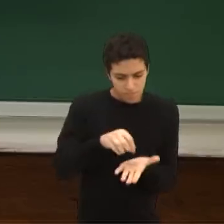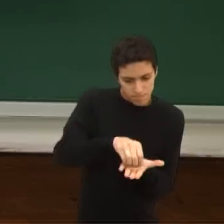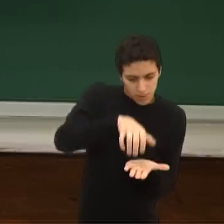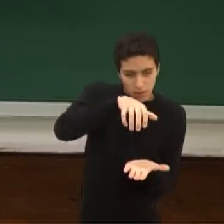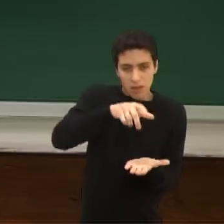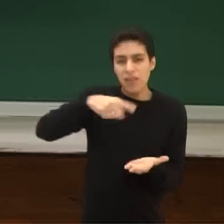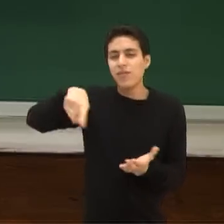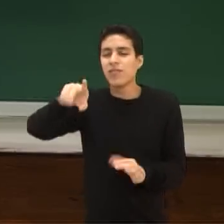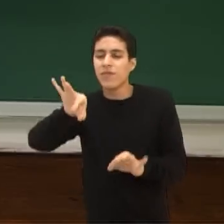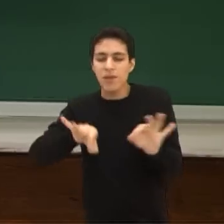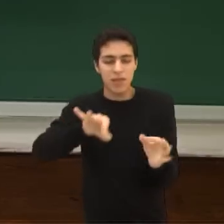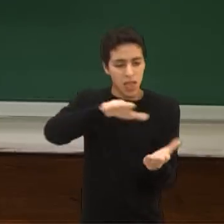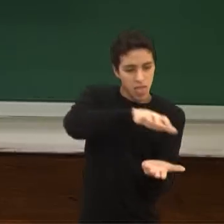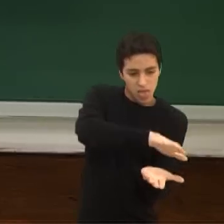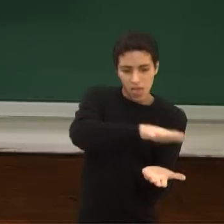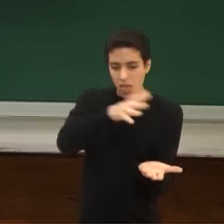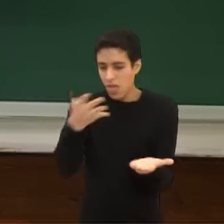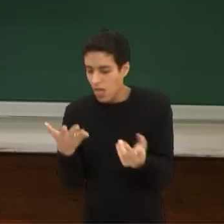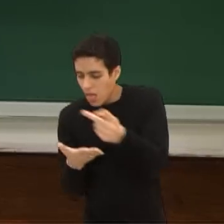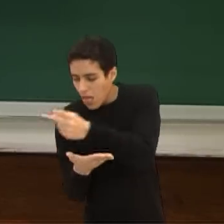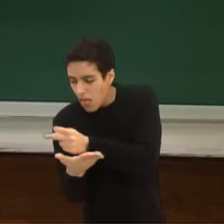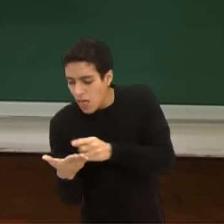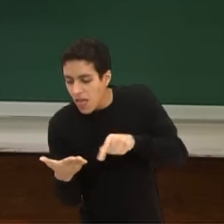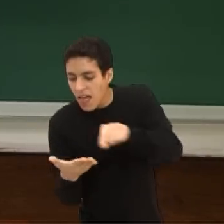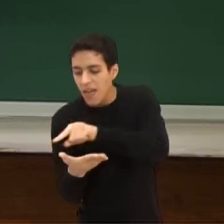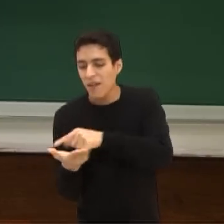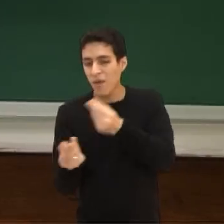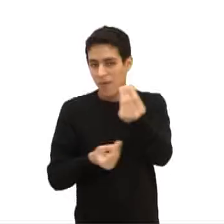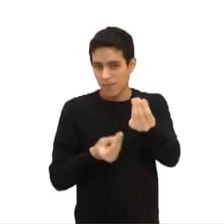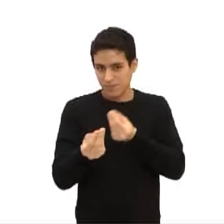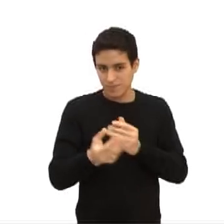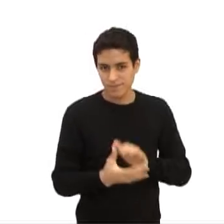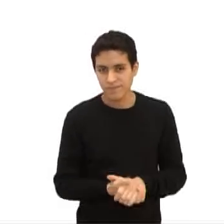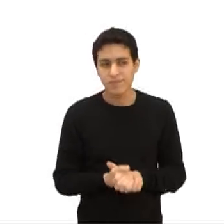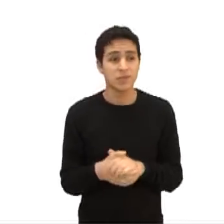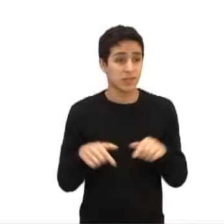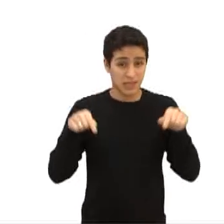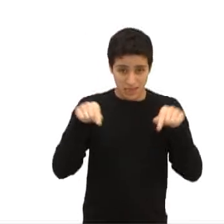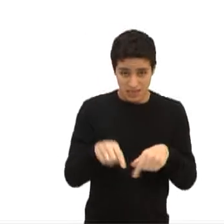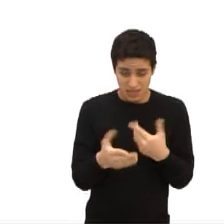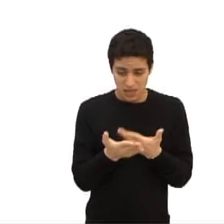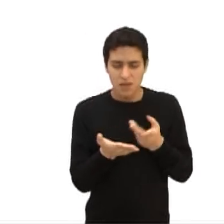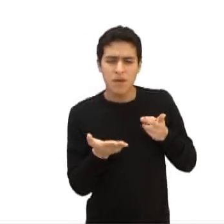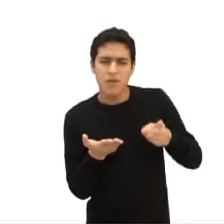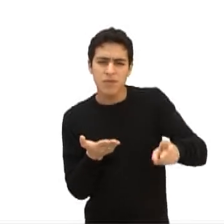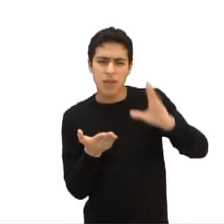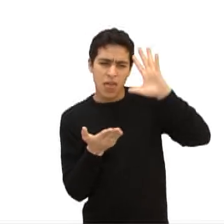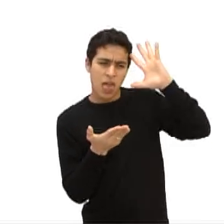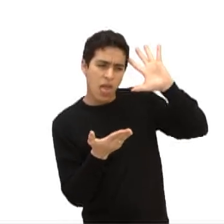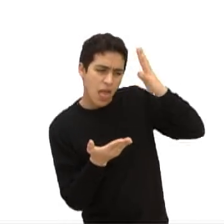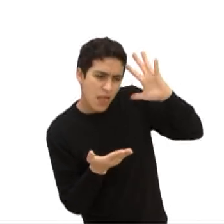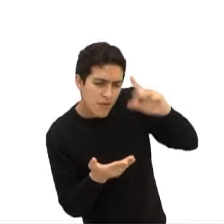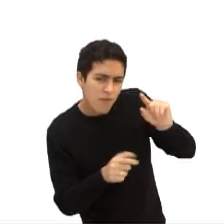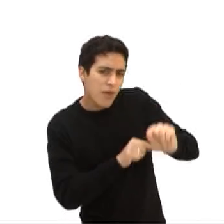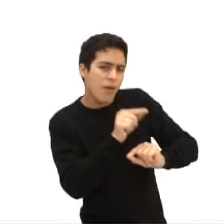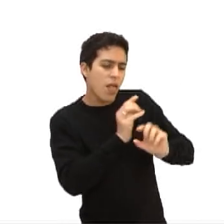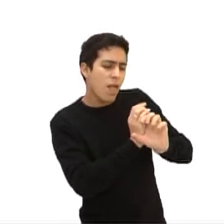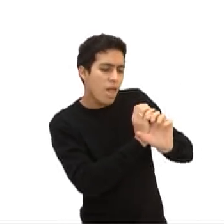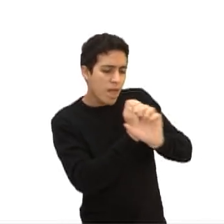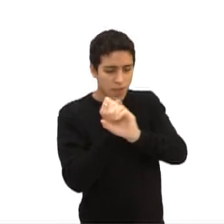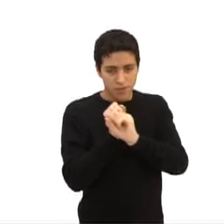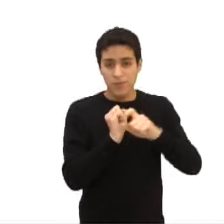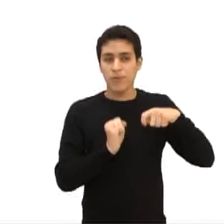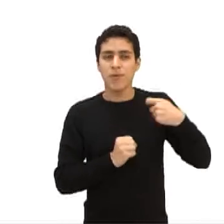planificação, colocar a mão na massa. Então, na aula de hoje, vamos continuar resolvendo situações, problemas envolvendo